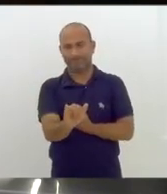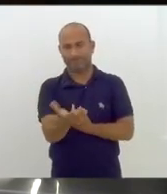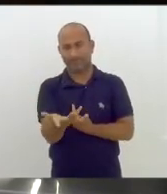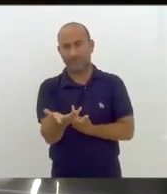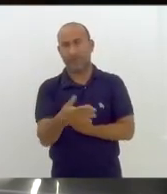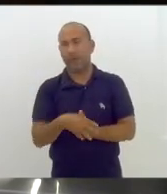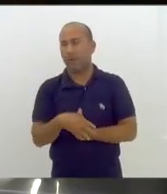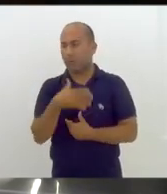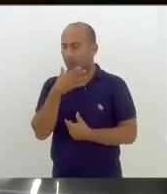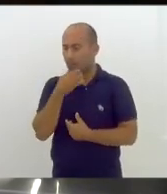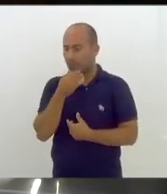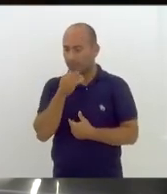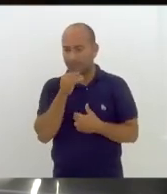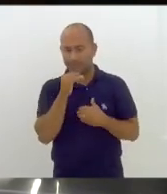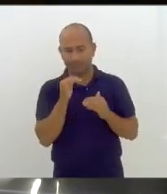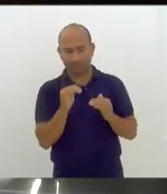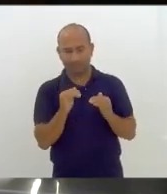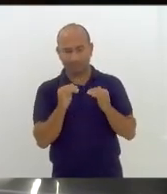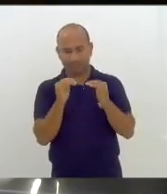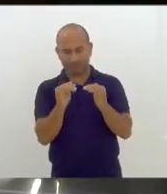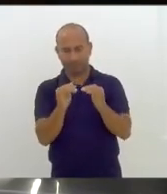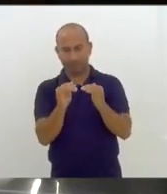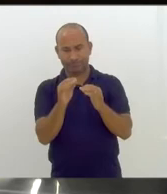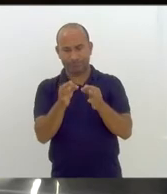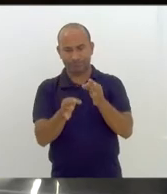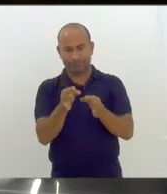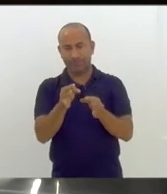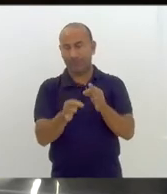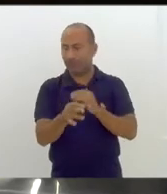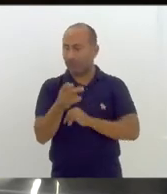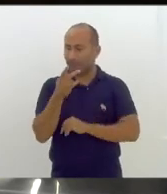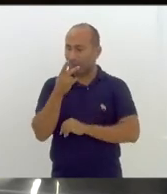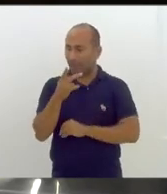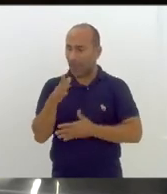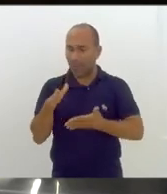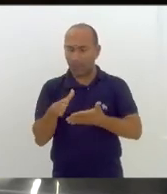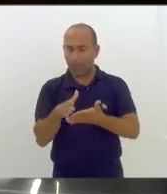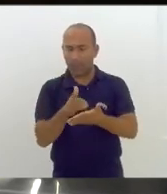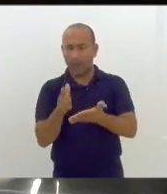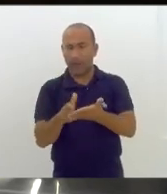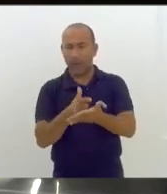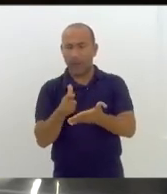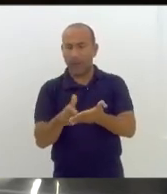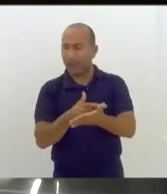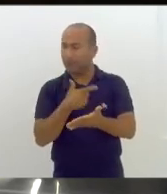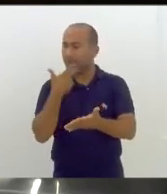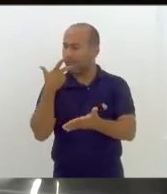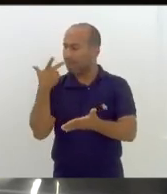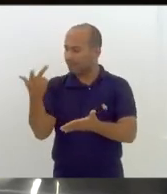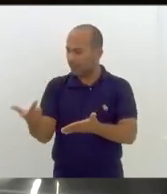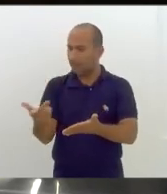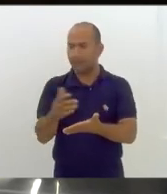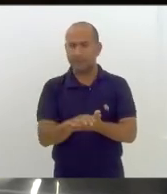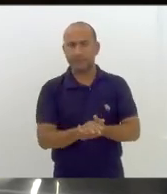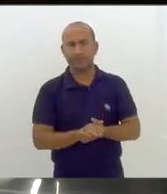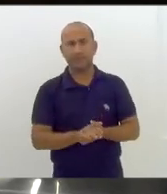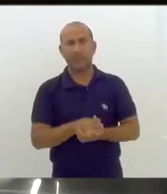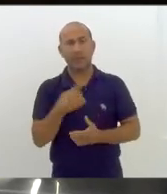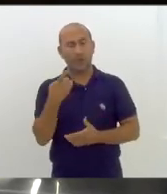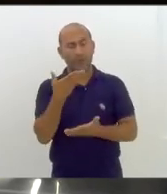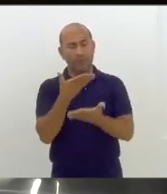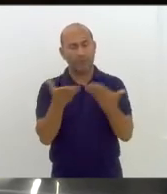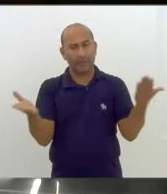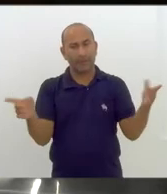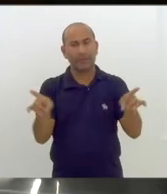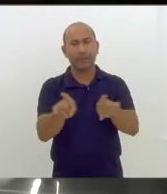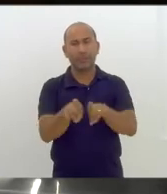o desembargador Sinelli, nas suas falas, nos seus livros, comenta sobre isso, não é? Nós perdemos